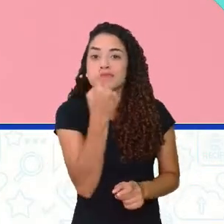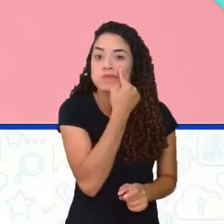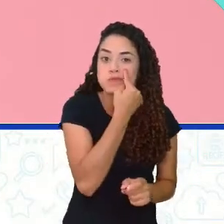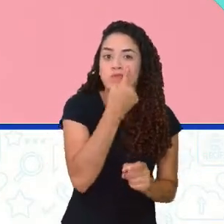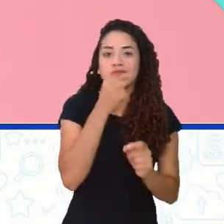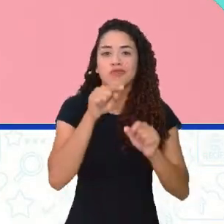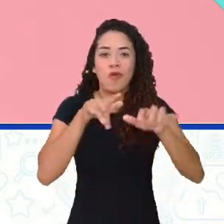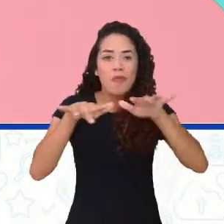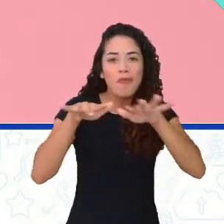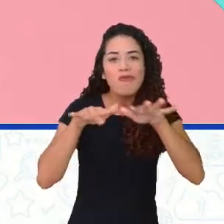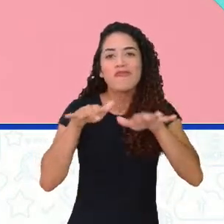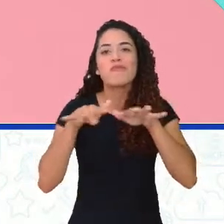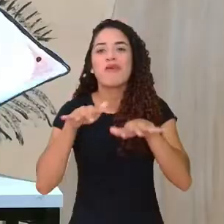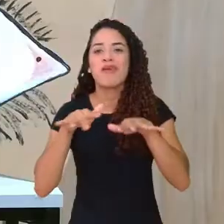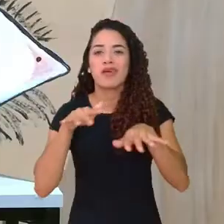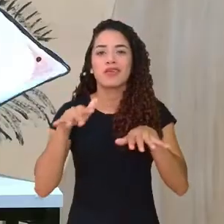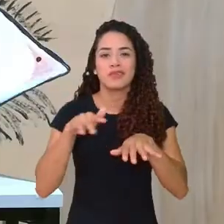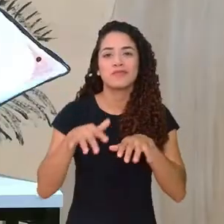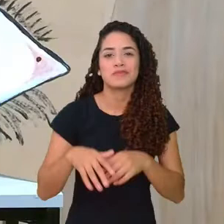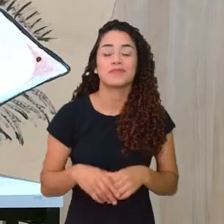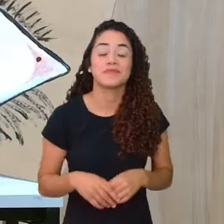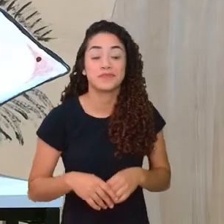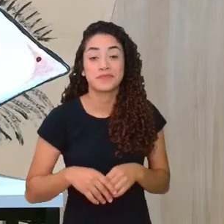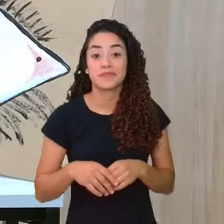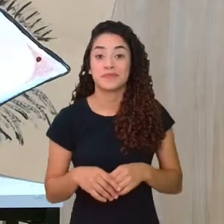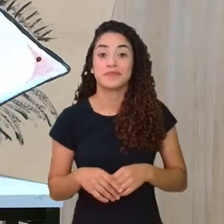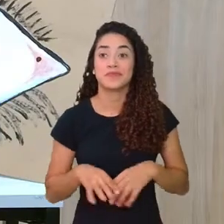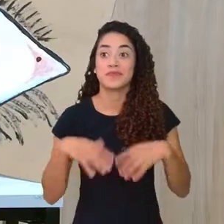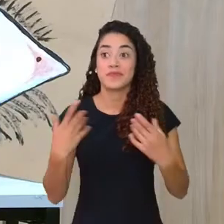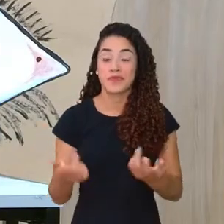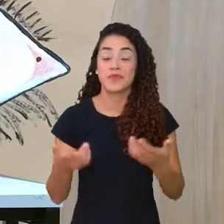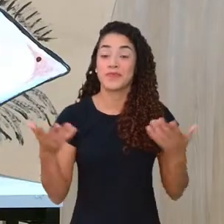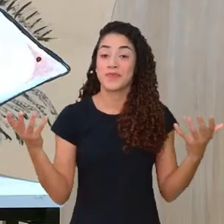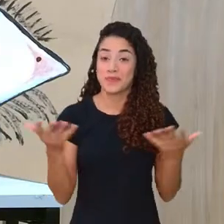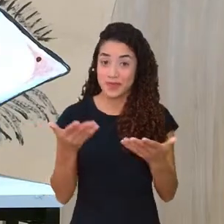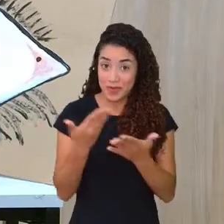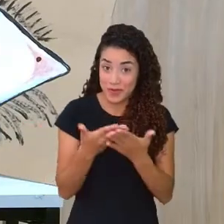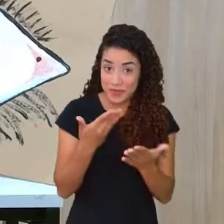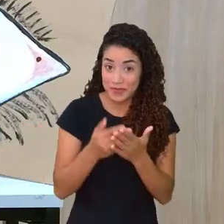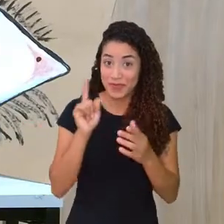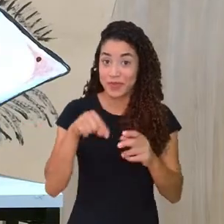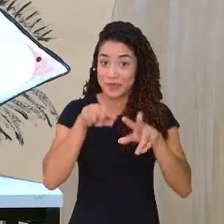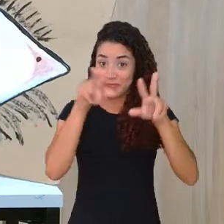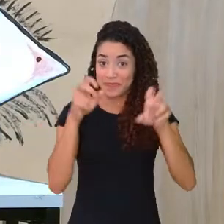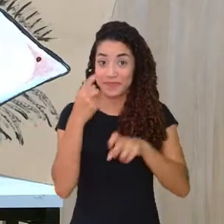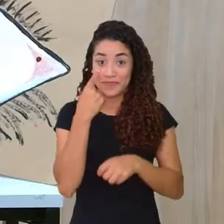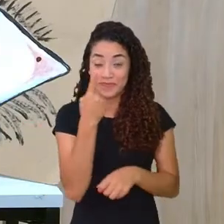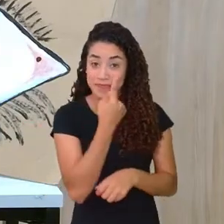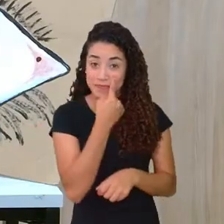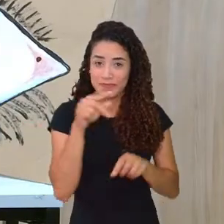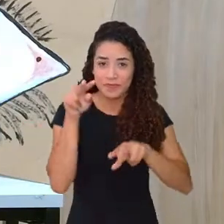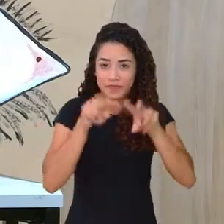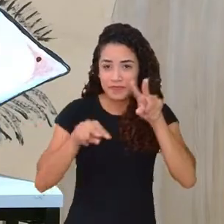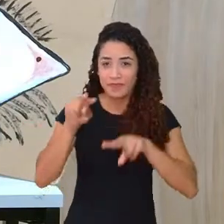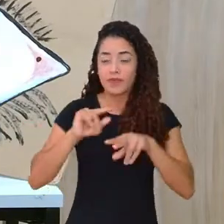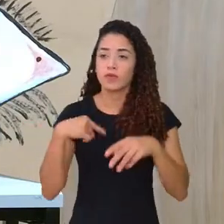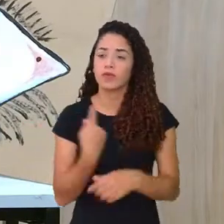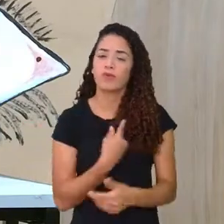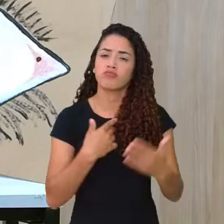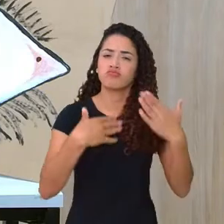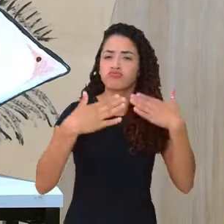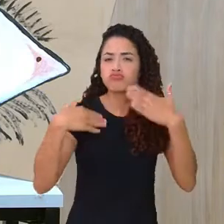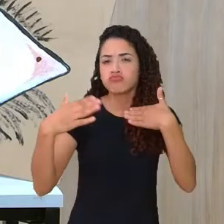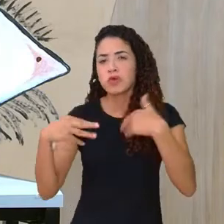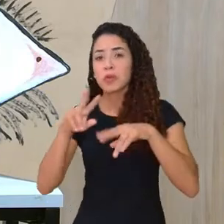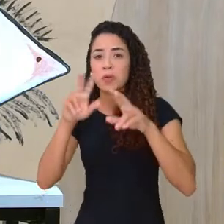aí que o tempo aí vai passando nessa tela. Então, a nossa aula é sobre visão e nós vamos conversar a respeito.